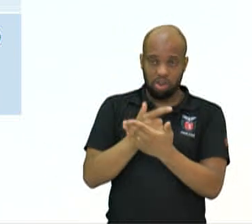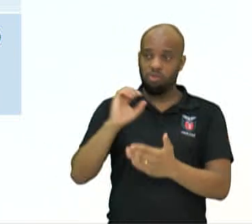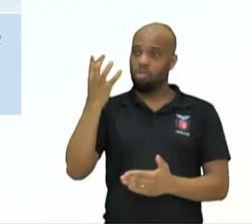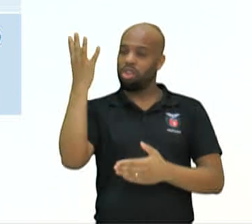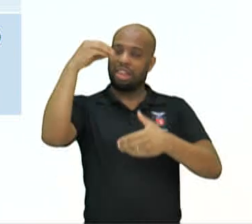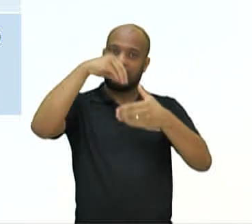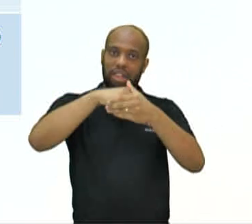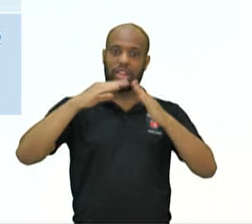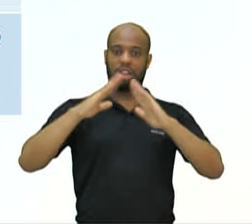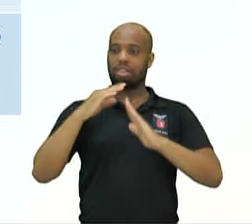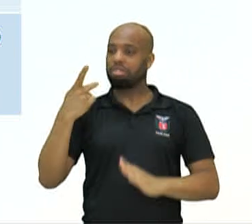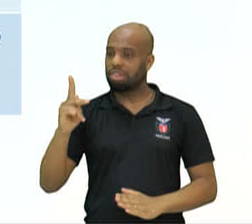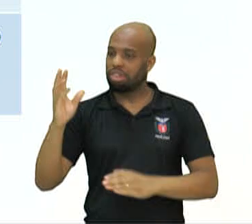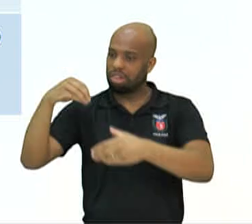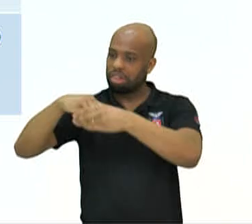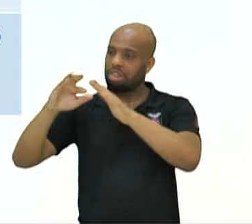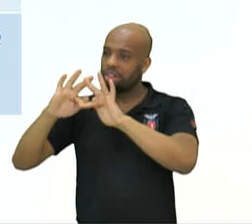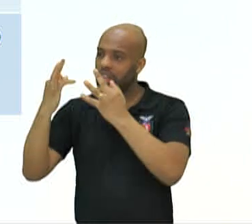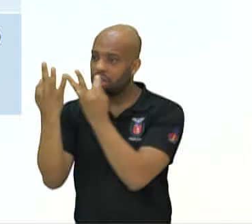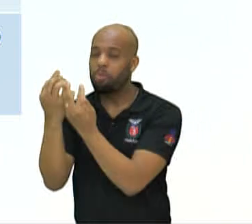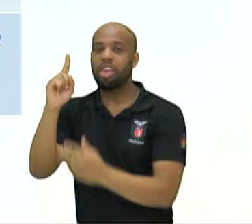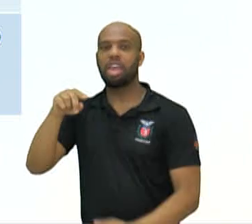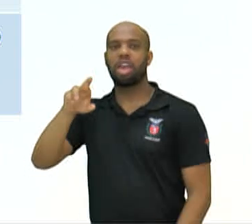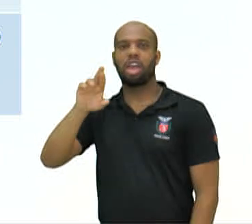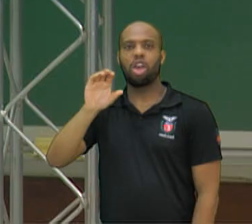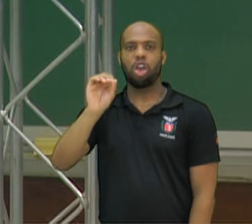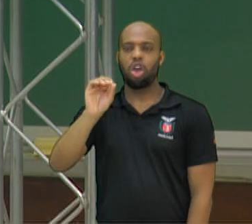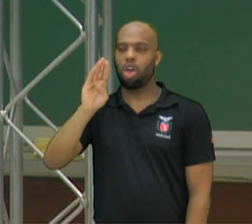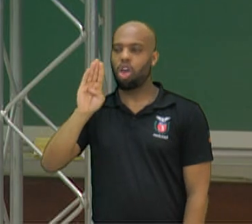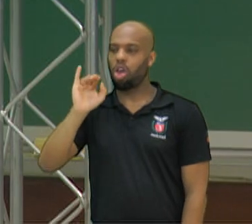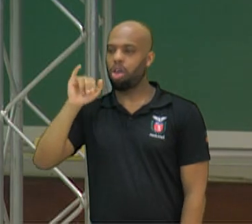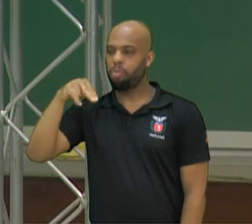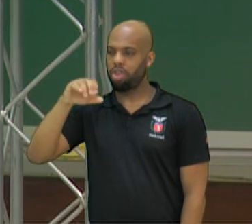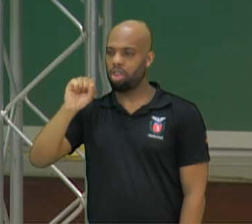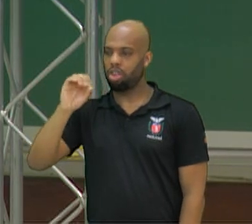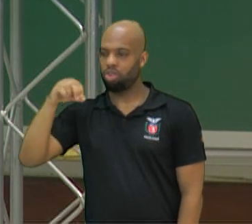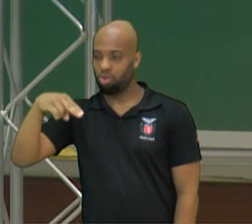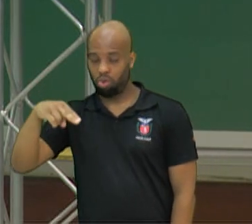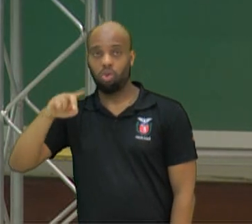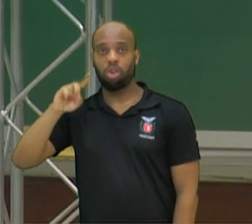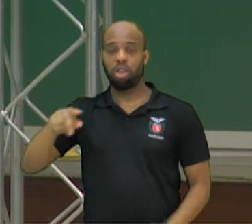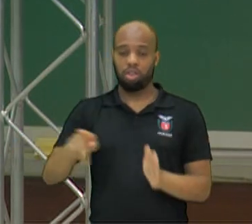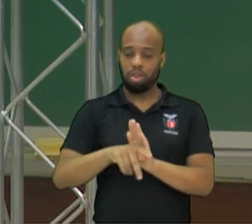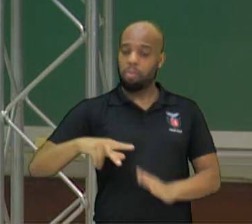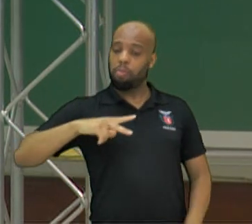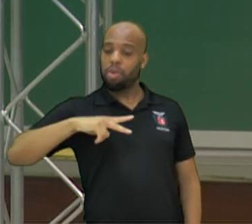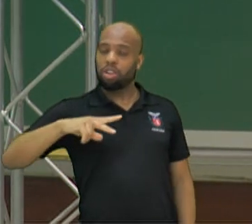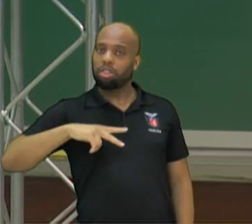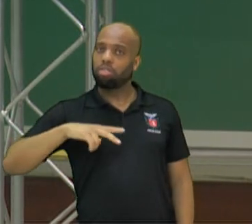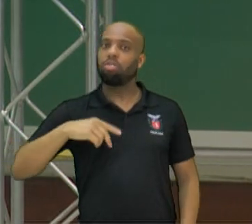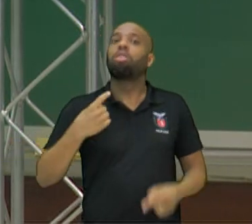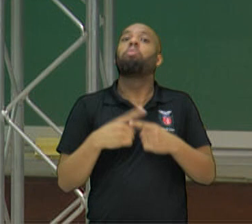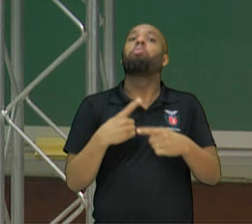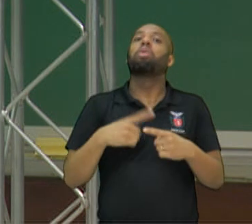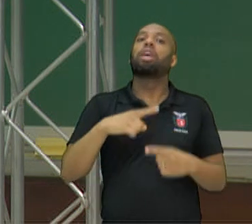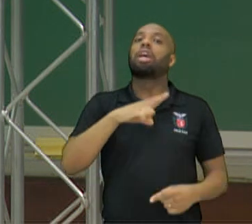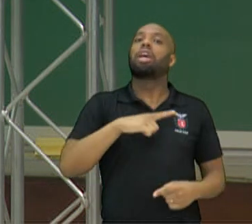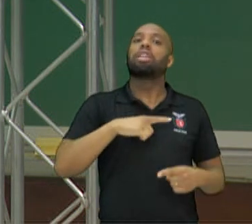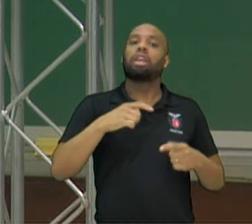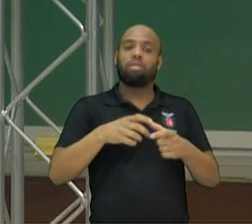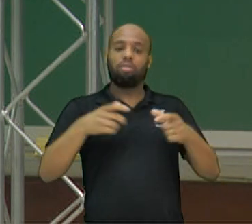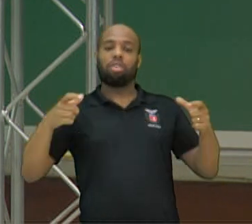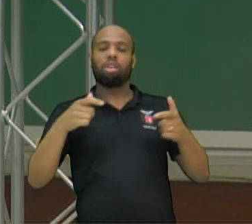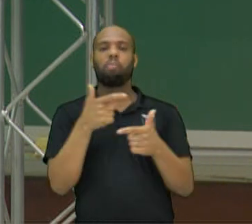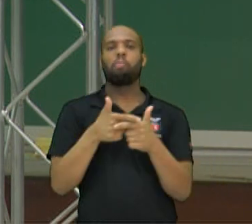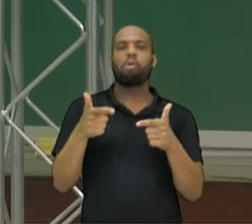casa, na família, no espaço privado, porque ele tem um grande